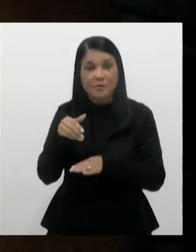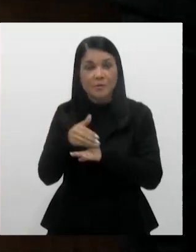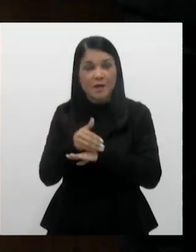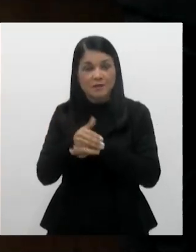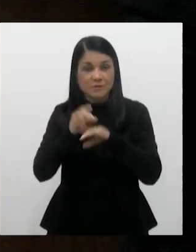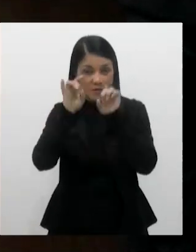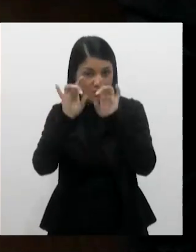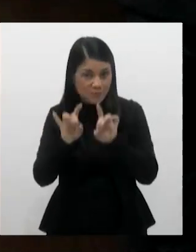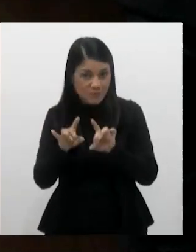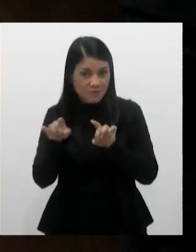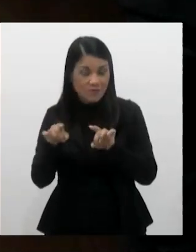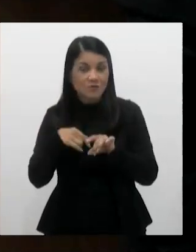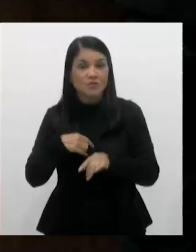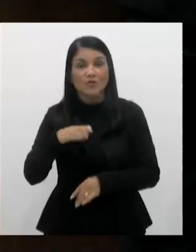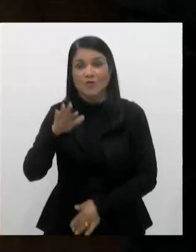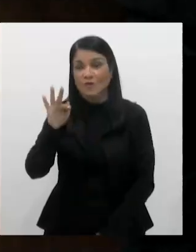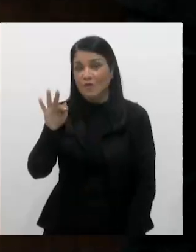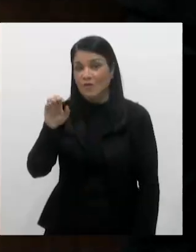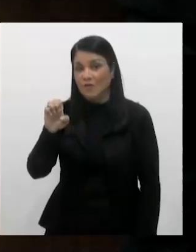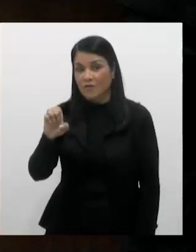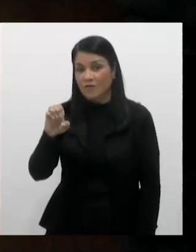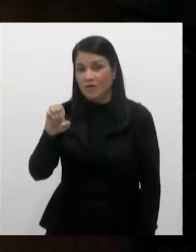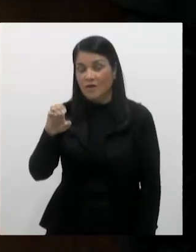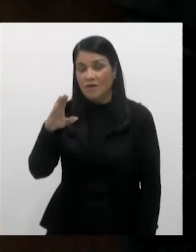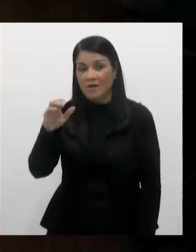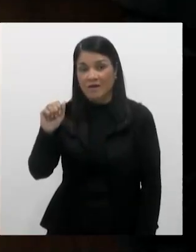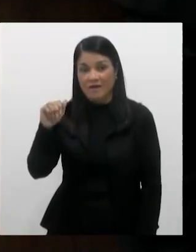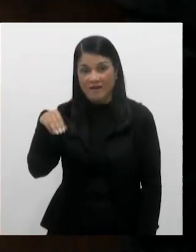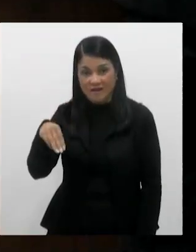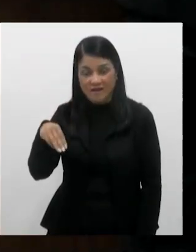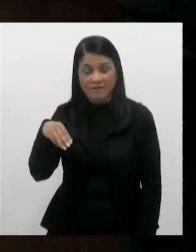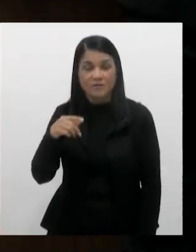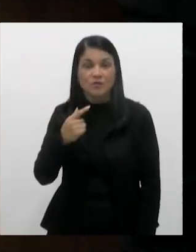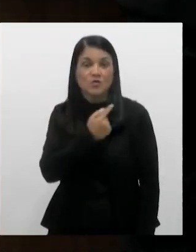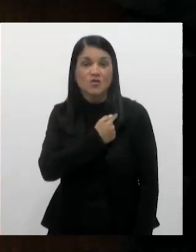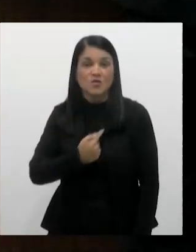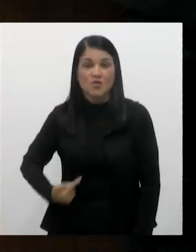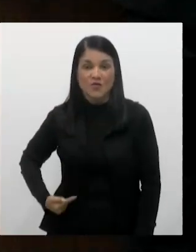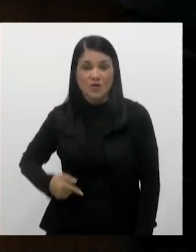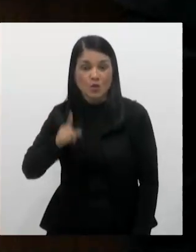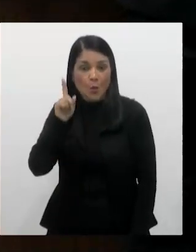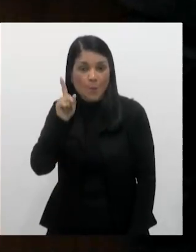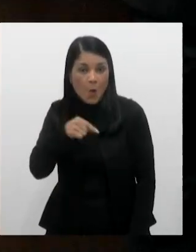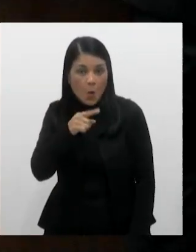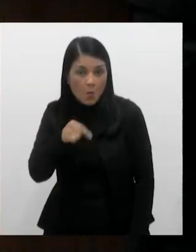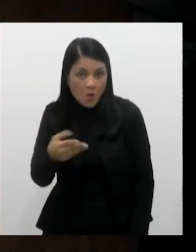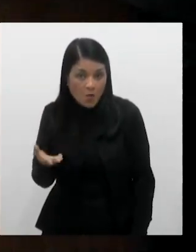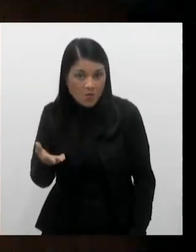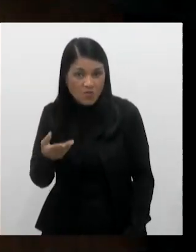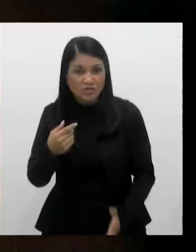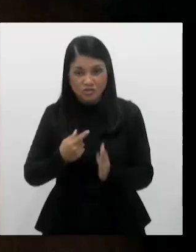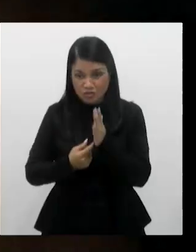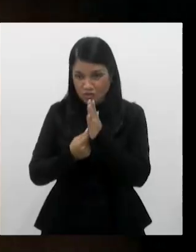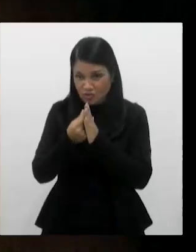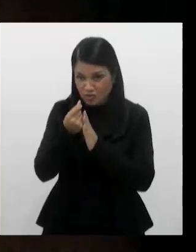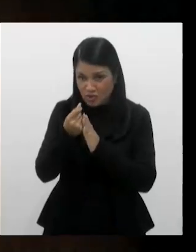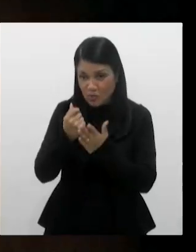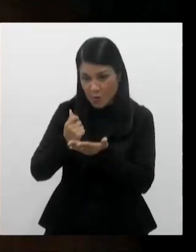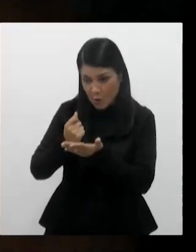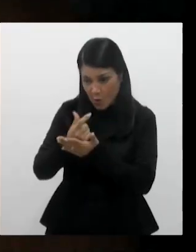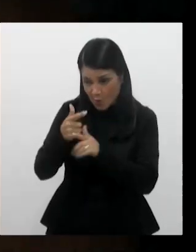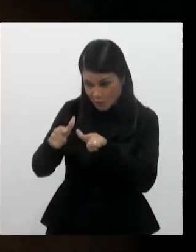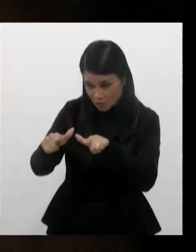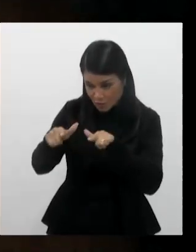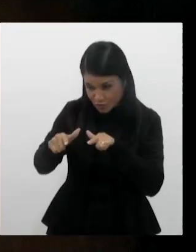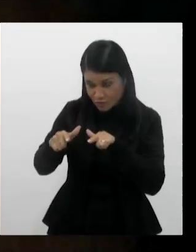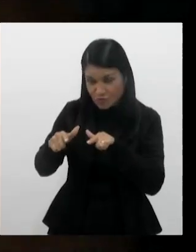já é do FECAM, e o governador vetou. Dinheiro para comprar títulos do